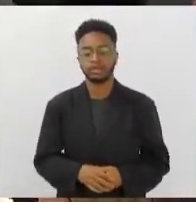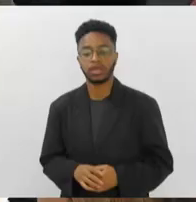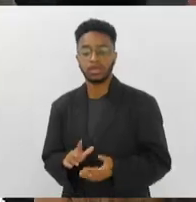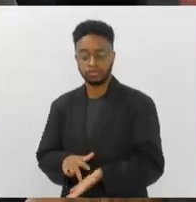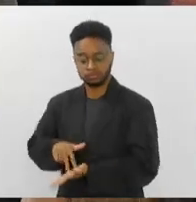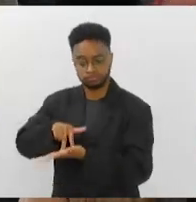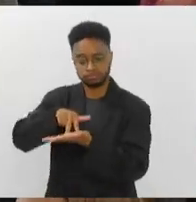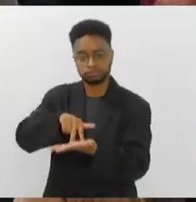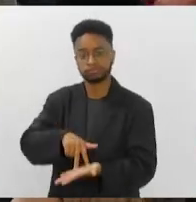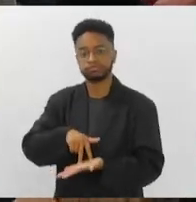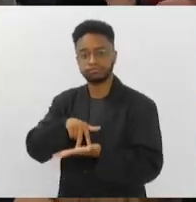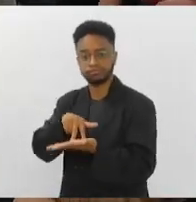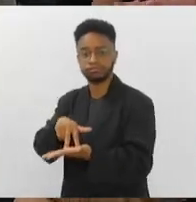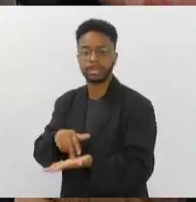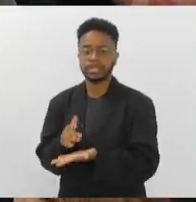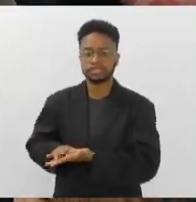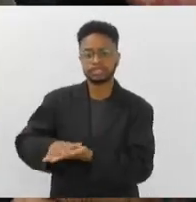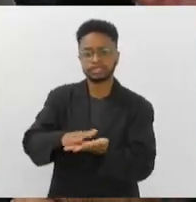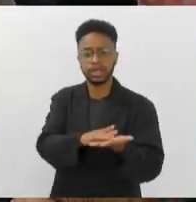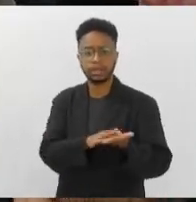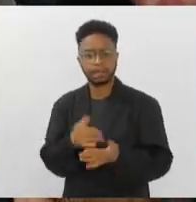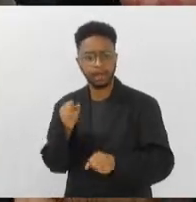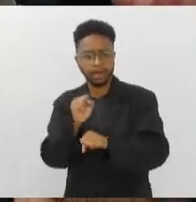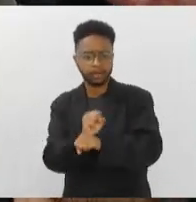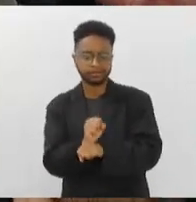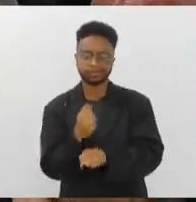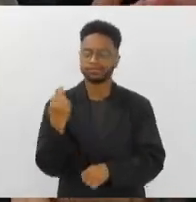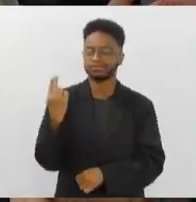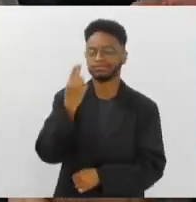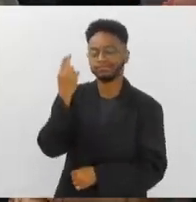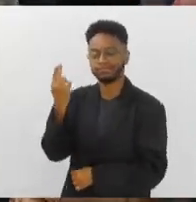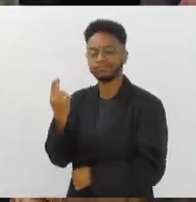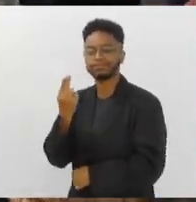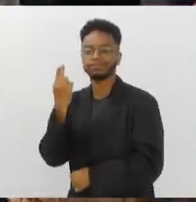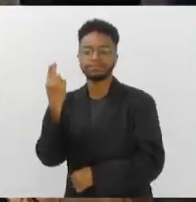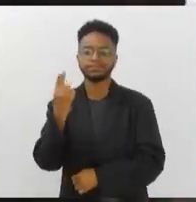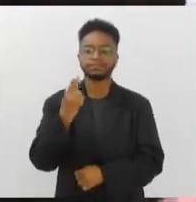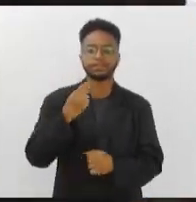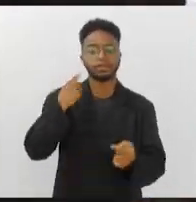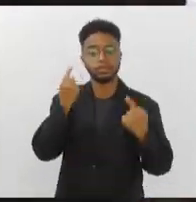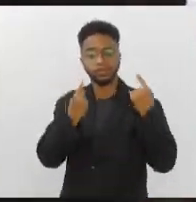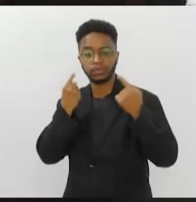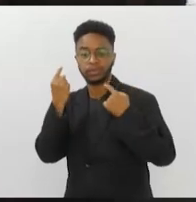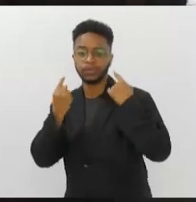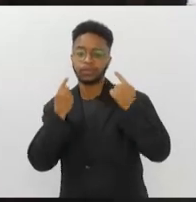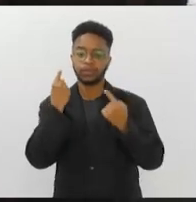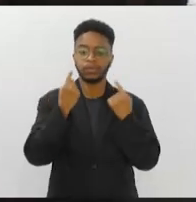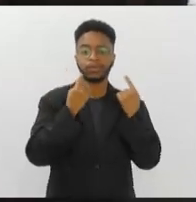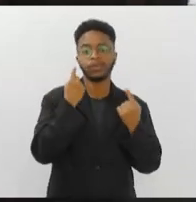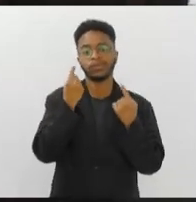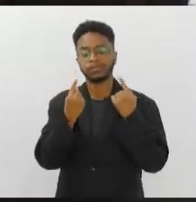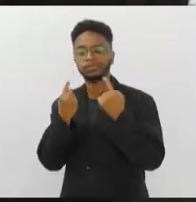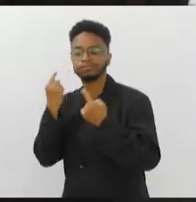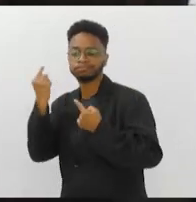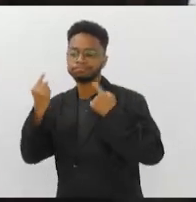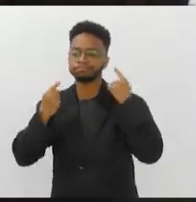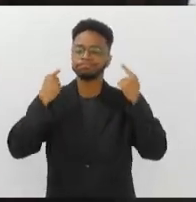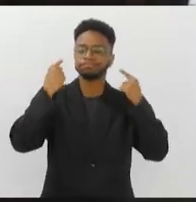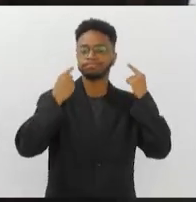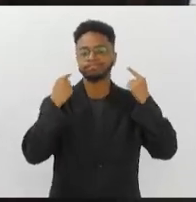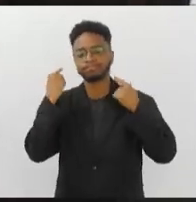Segura a gente, o samba não pode parar. Pirô, pirô,